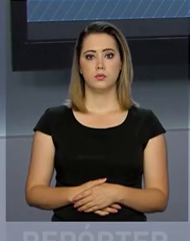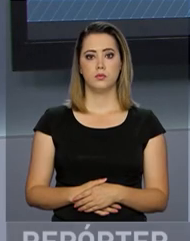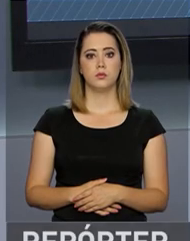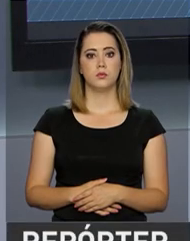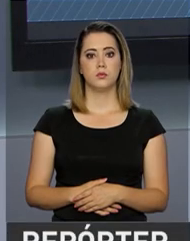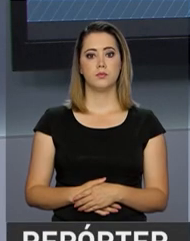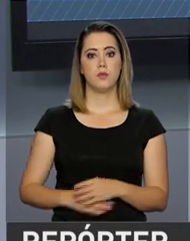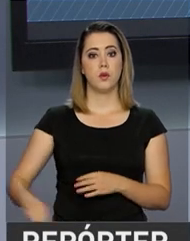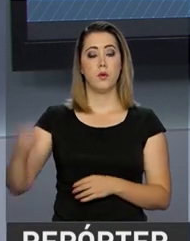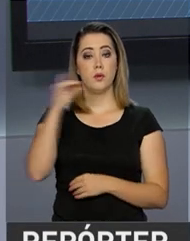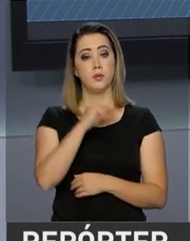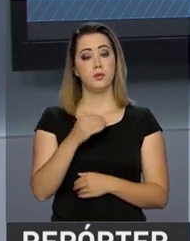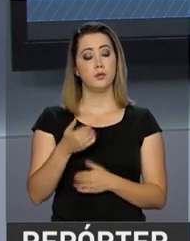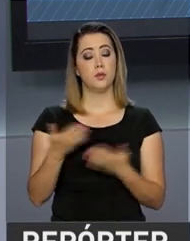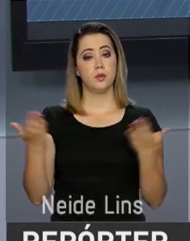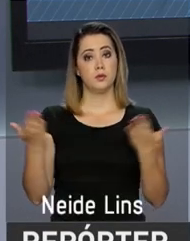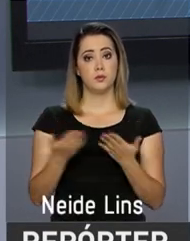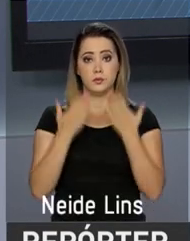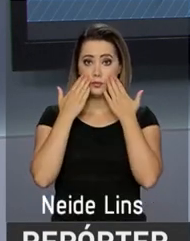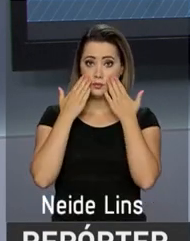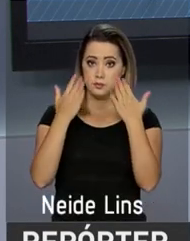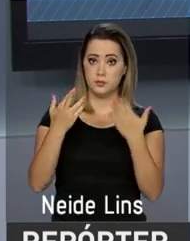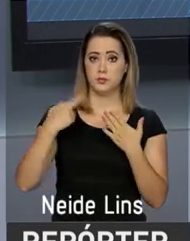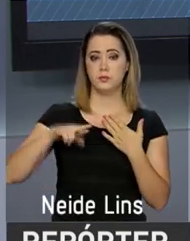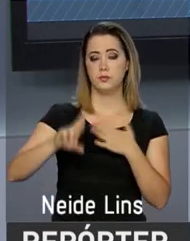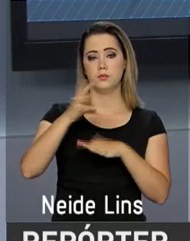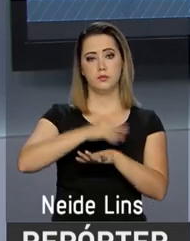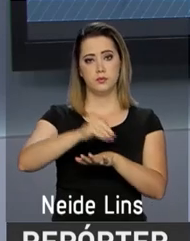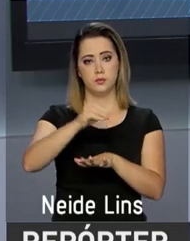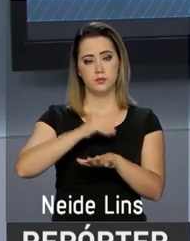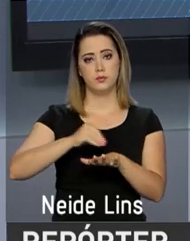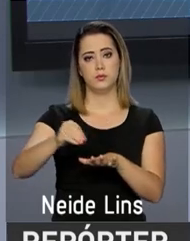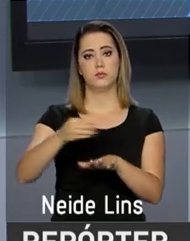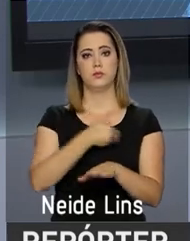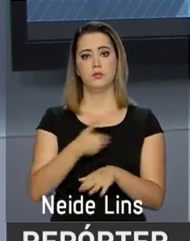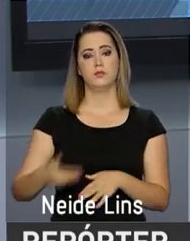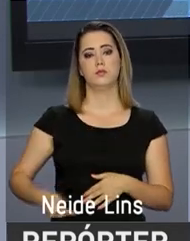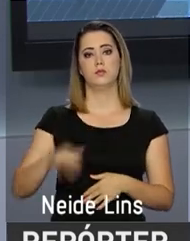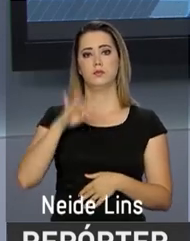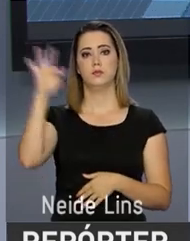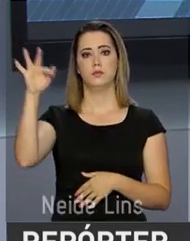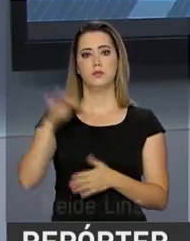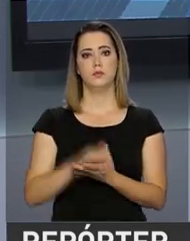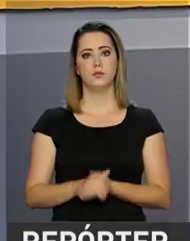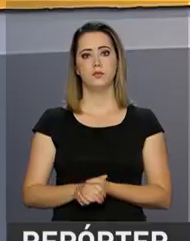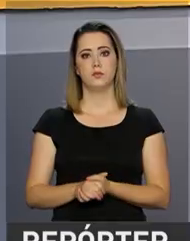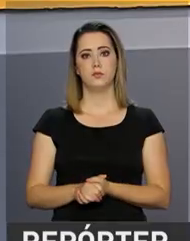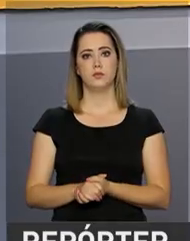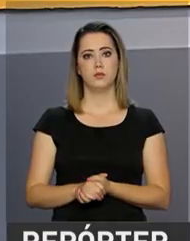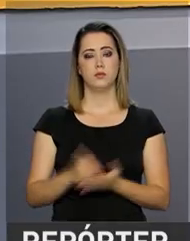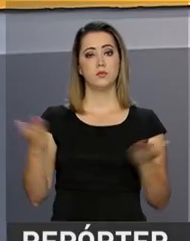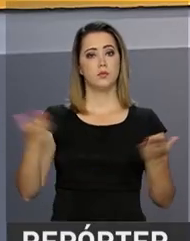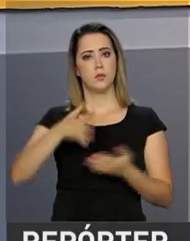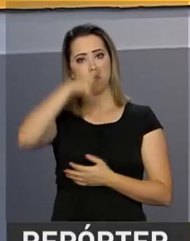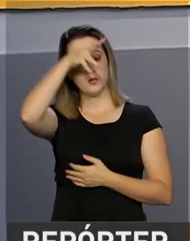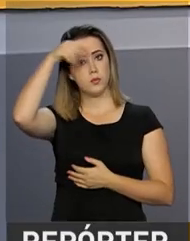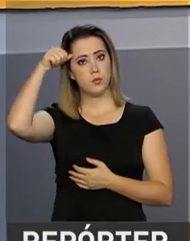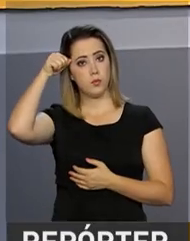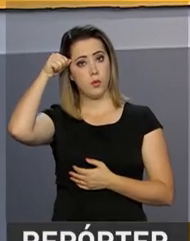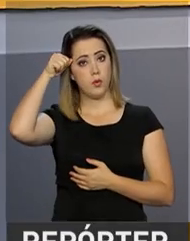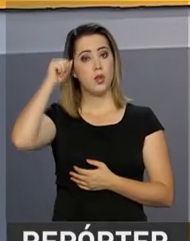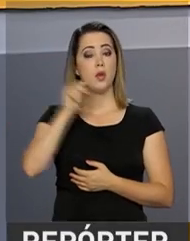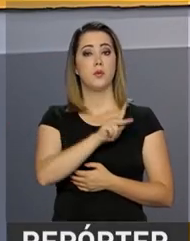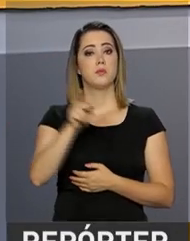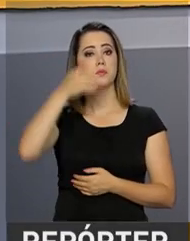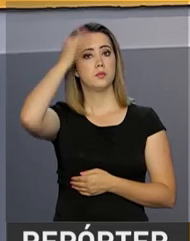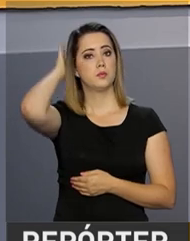olá estamos lar com repórter nbr as notícias do governo federal hoje no mato grosso